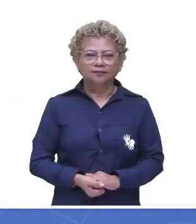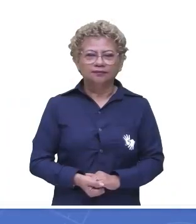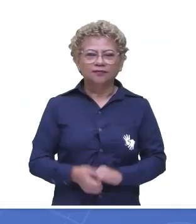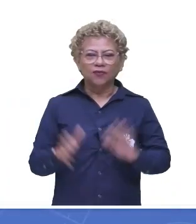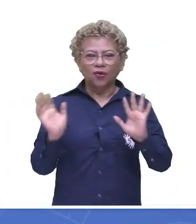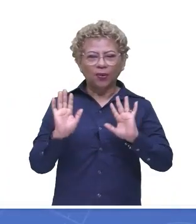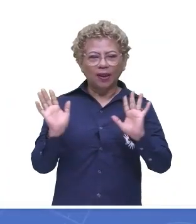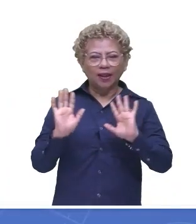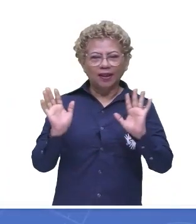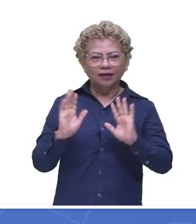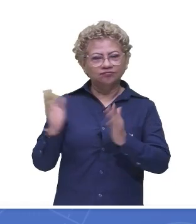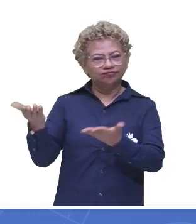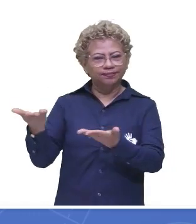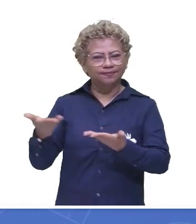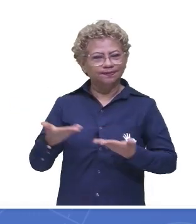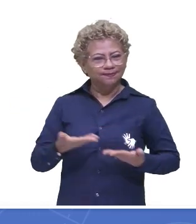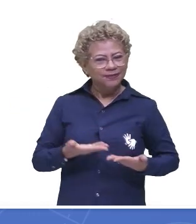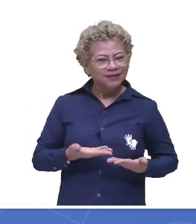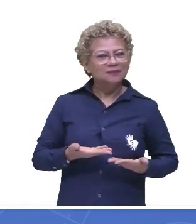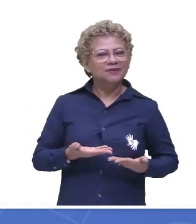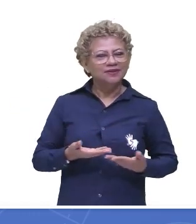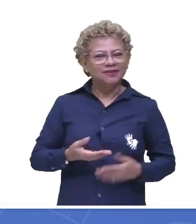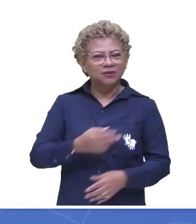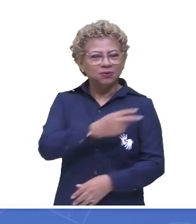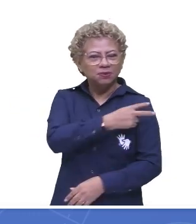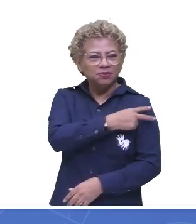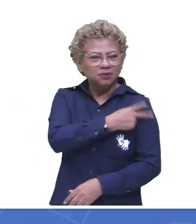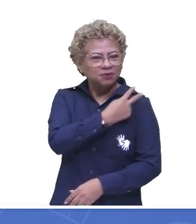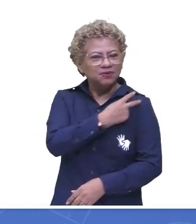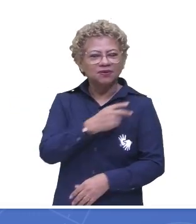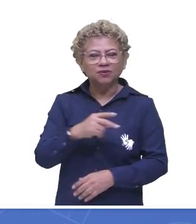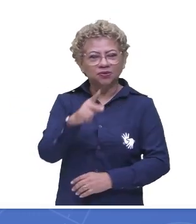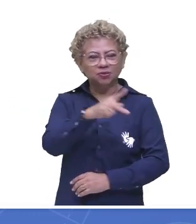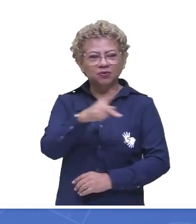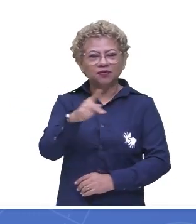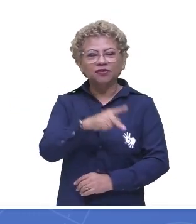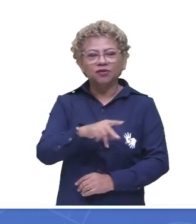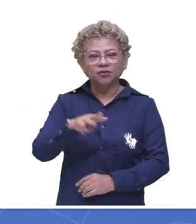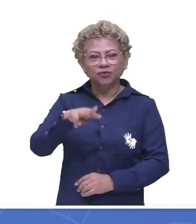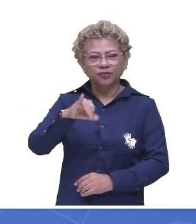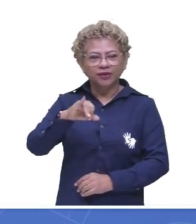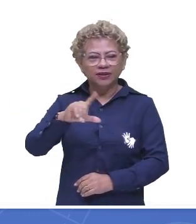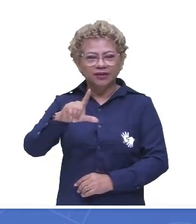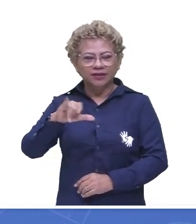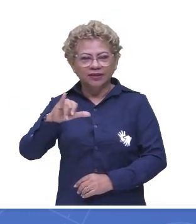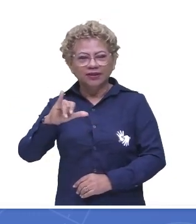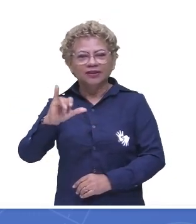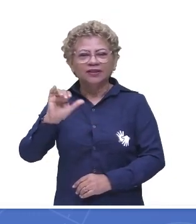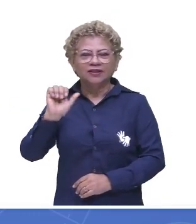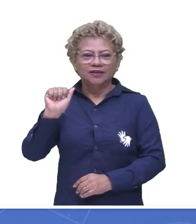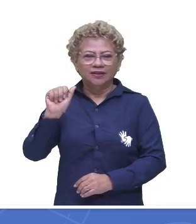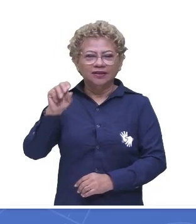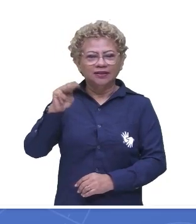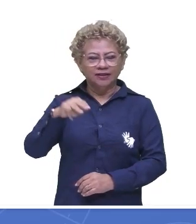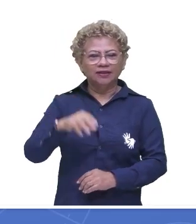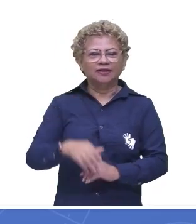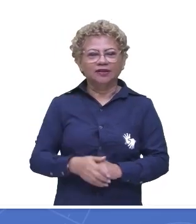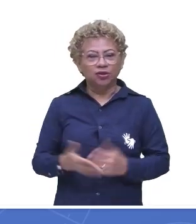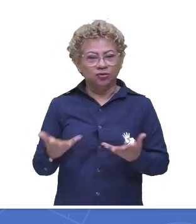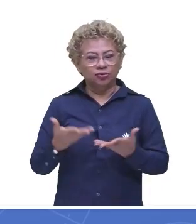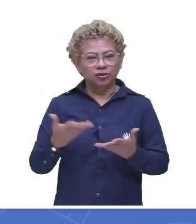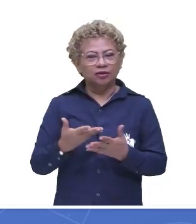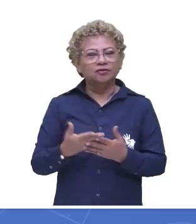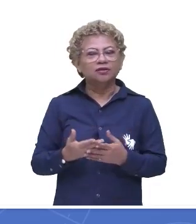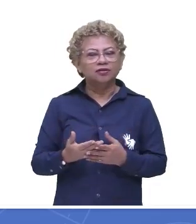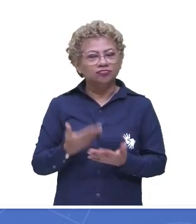Olá, pessoal, sejam bem-vindos aí, o pessoal do segundo ano. Eu sou o professor William Costa e hoje nós vamos estudar um pouquinho de física,